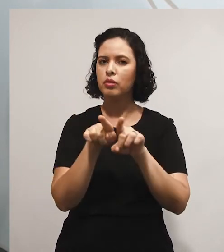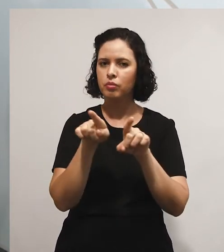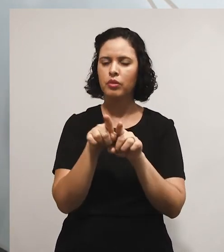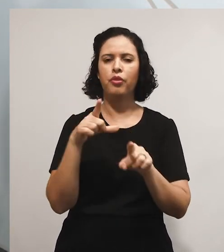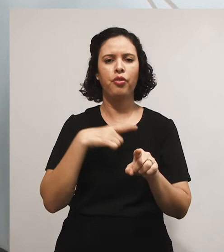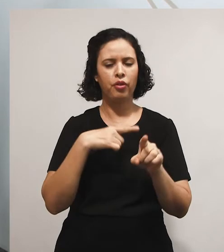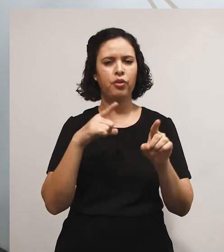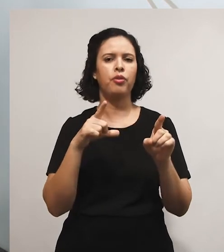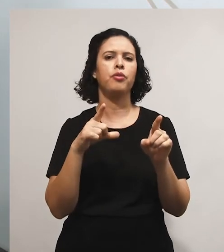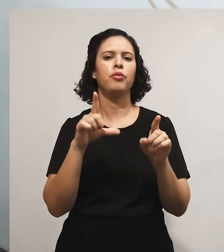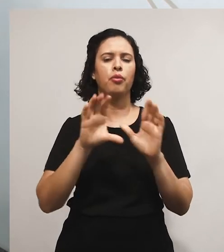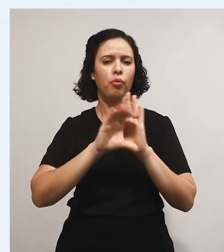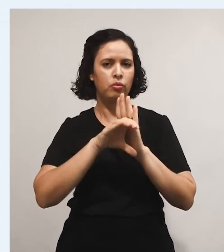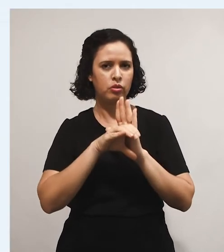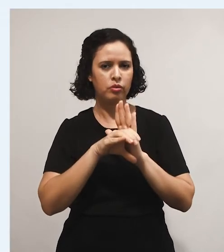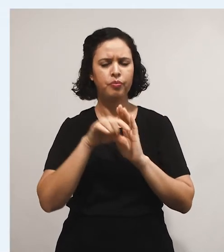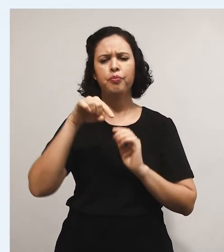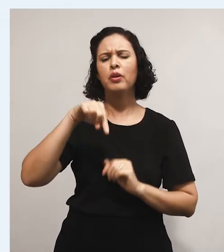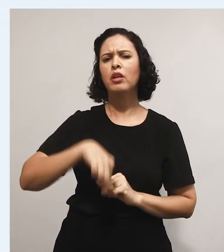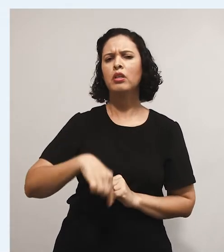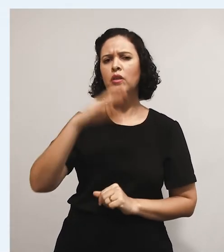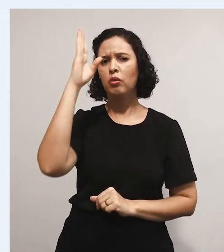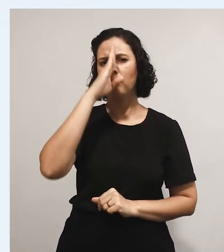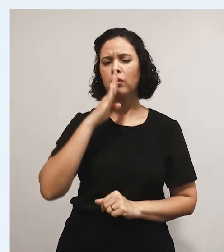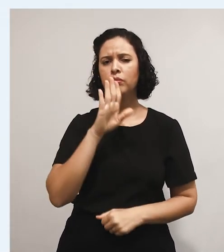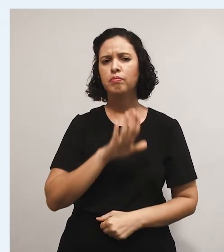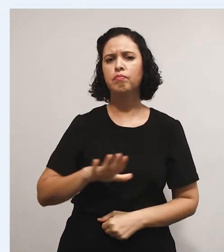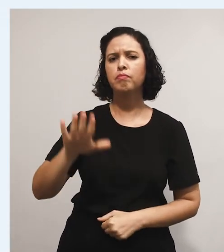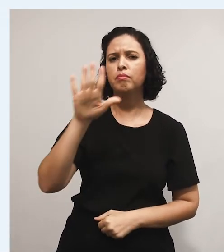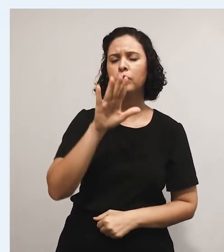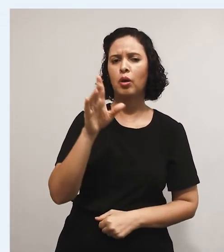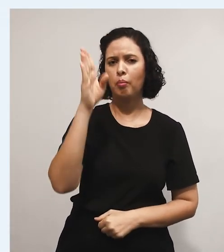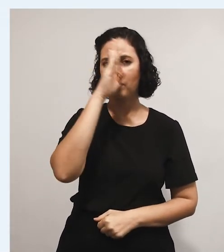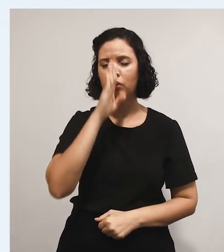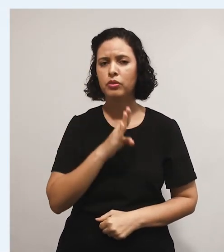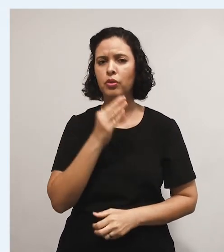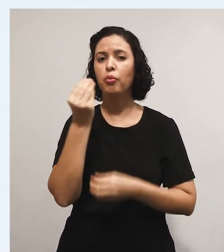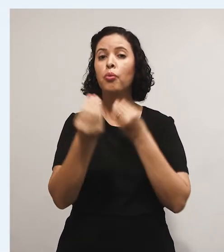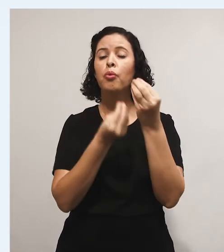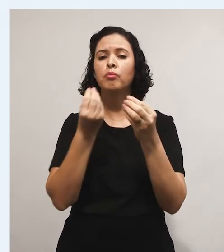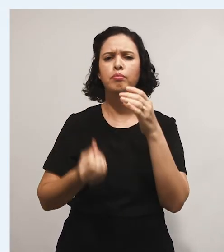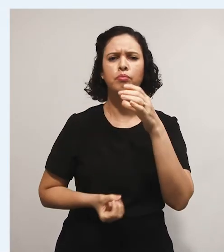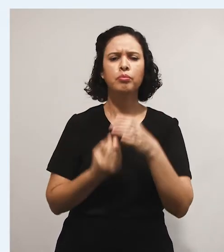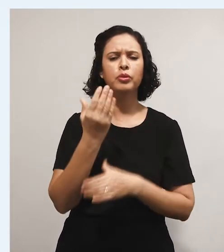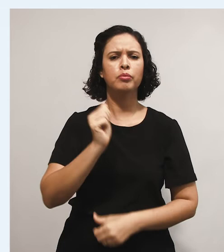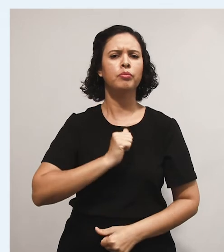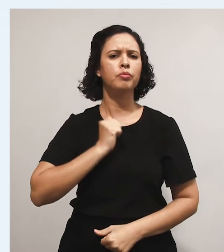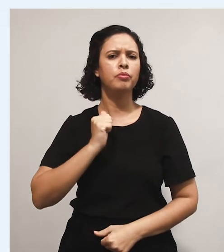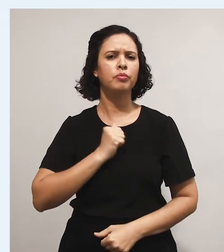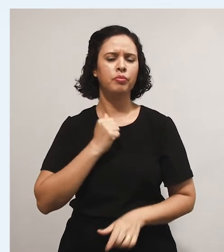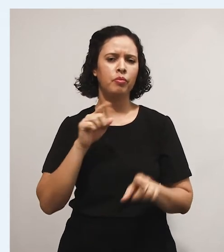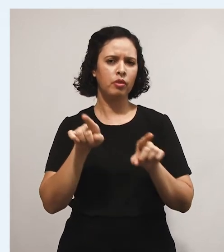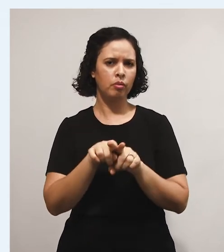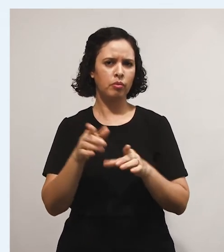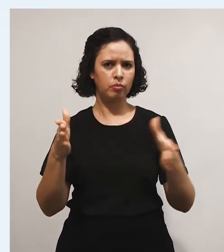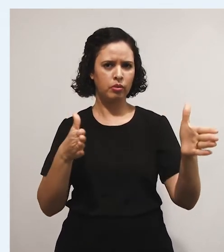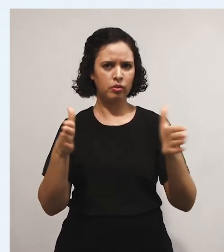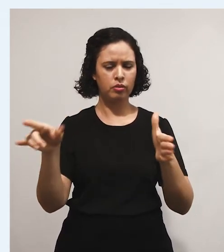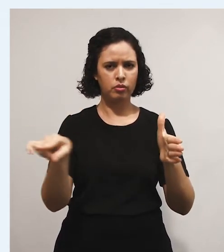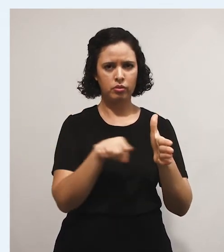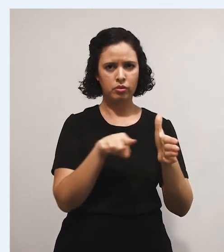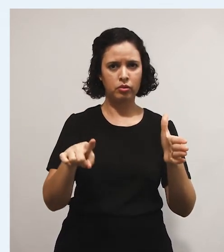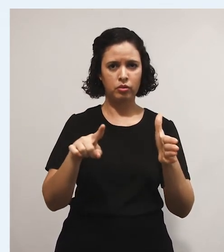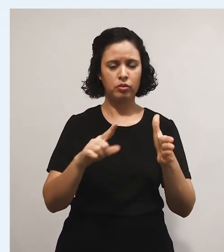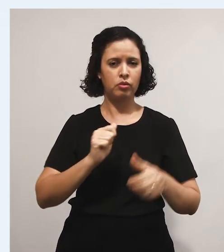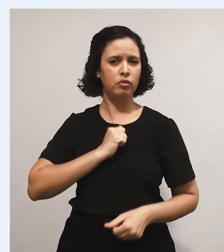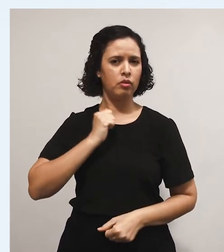A antropologia no Brasil, né, como é que surgiu? E o período formativo dessa